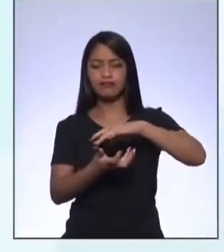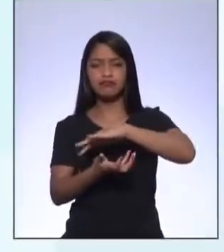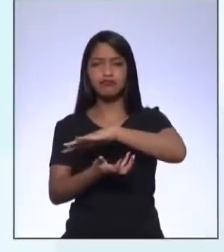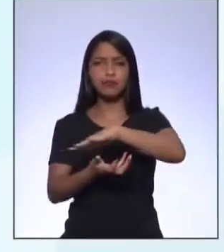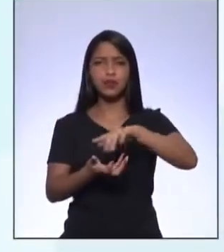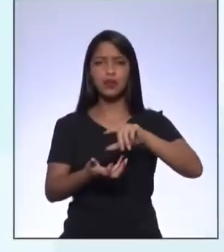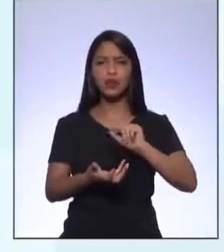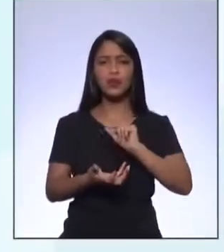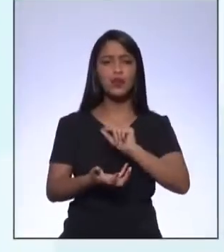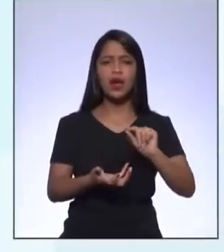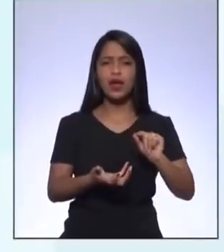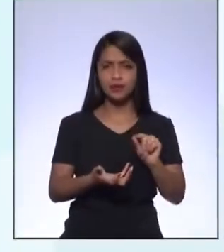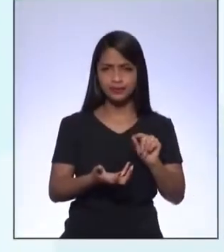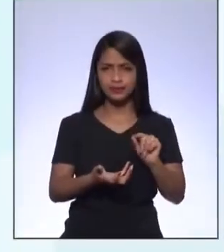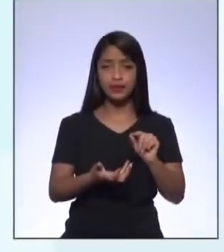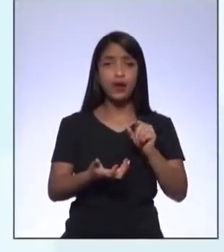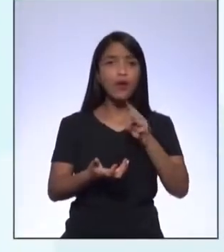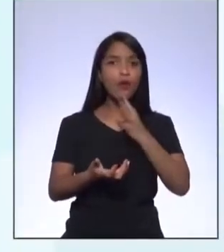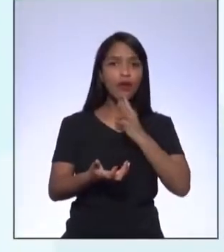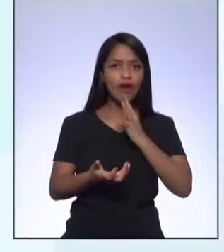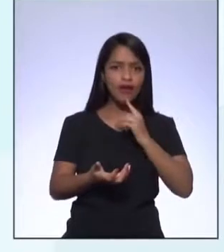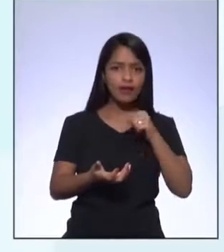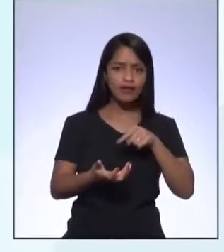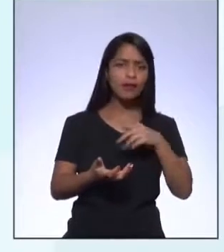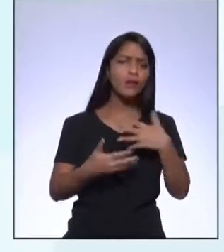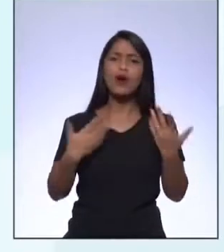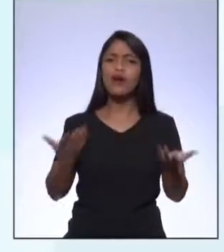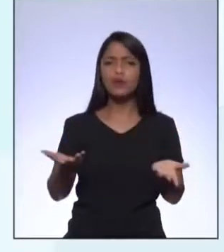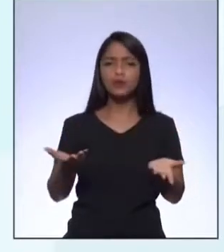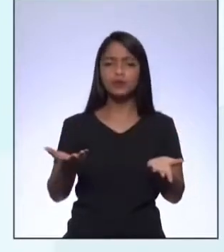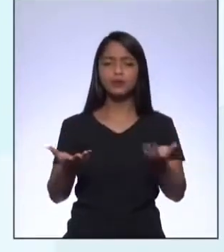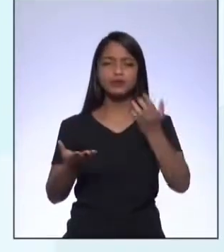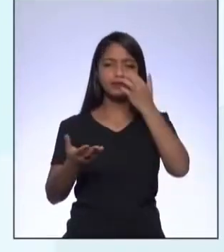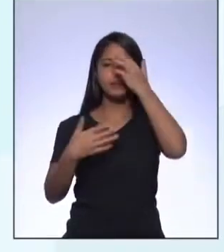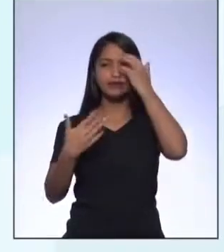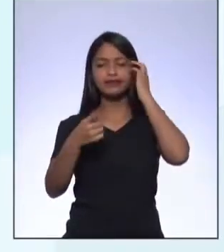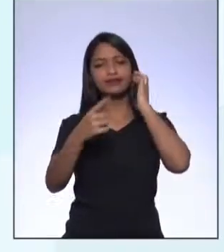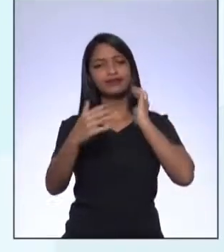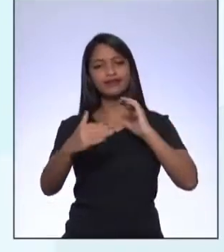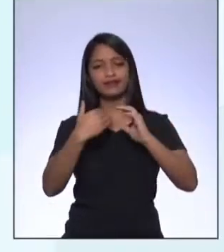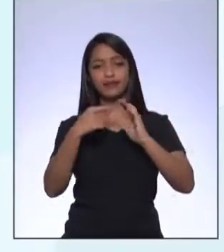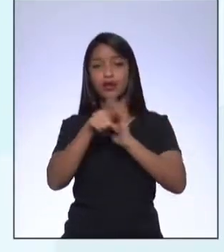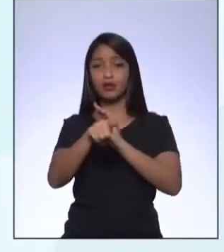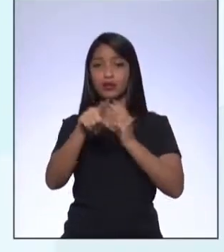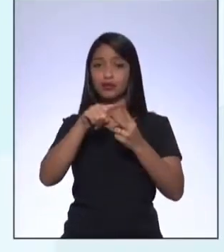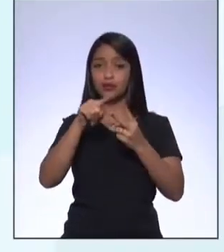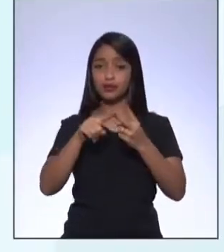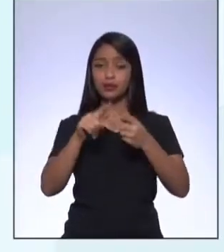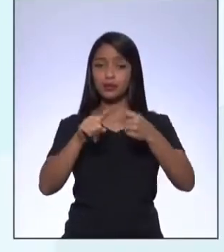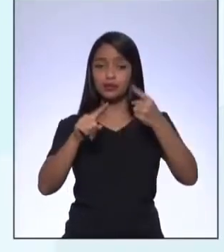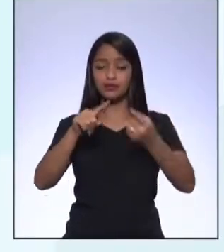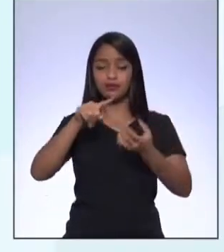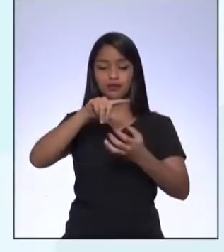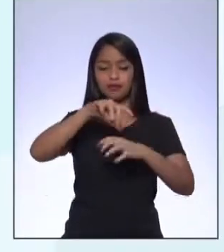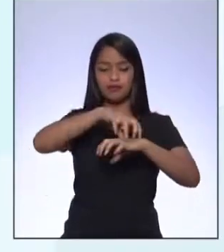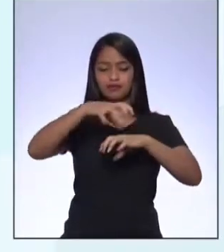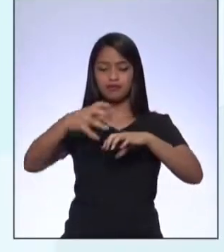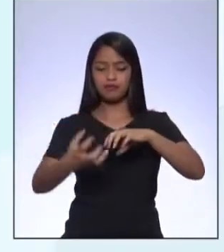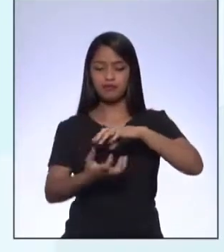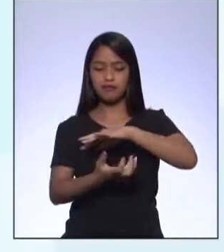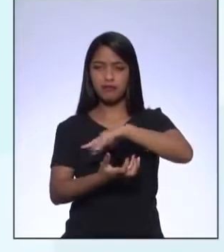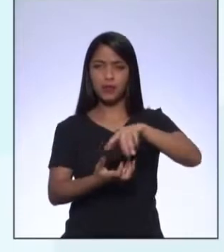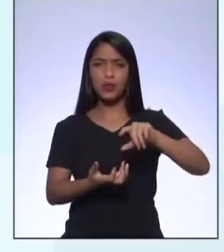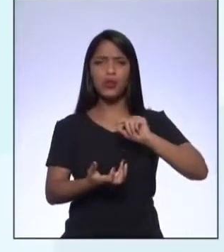Você conhece algum ecossistema brasileiro? Qual? Então responda essas duas perguntinhas: o que é ecossistema? E se